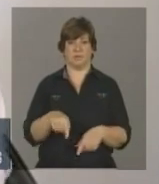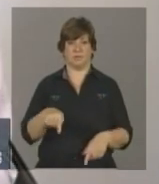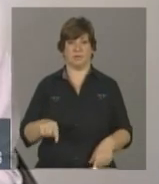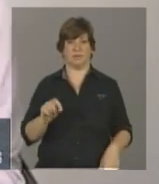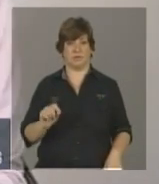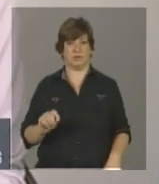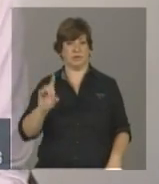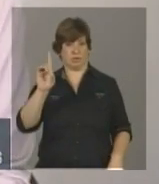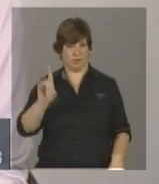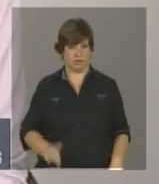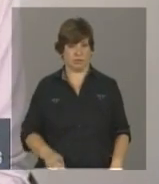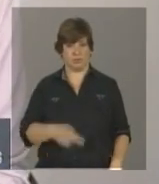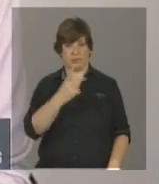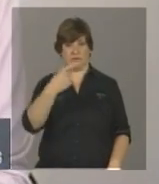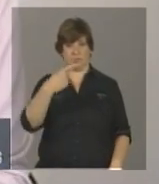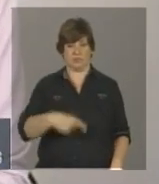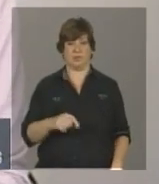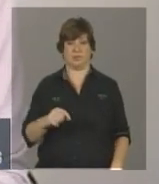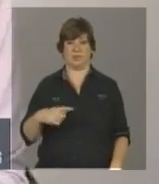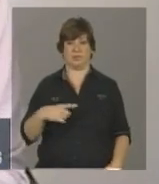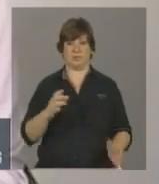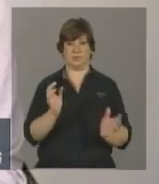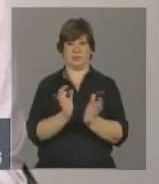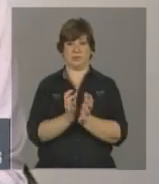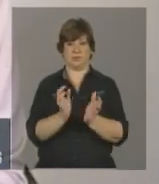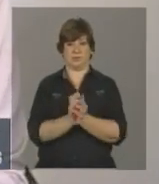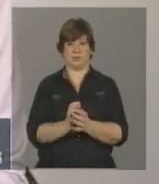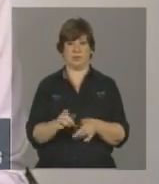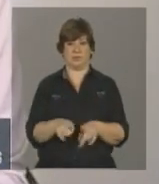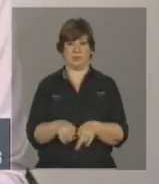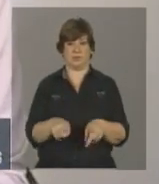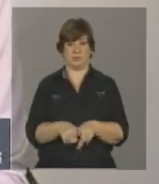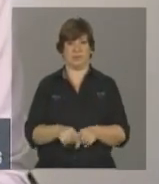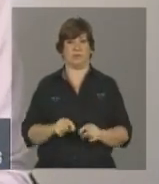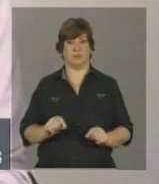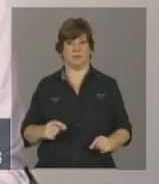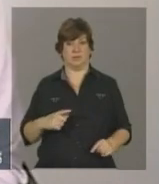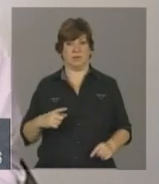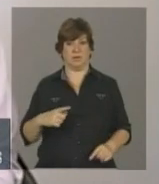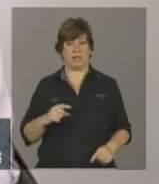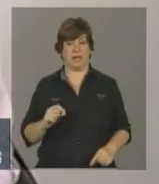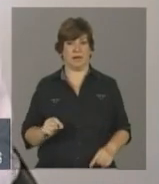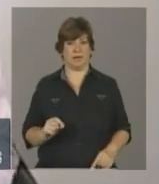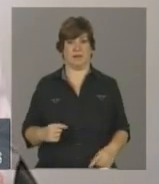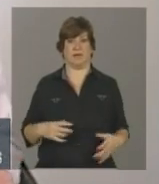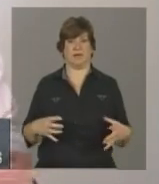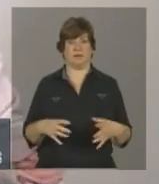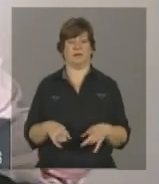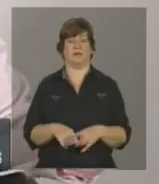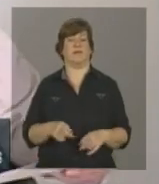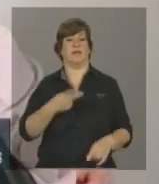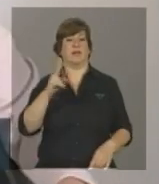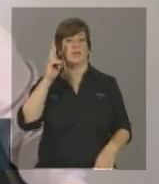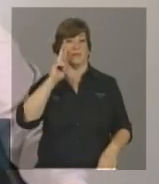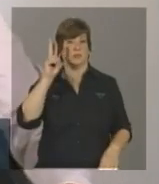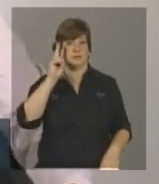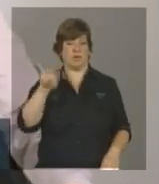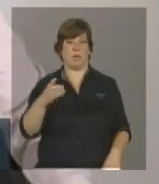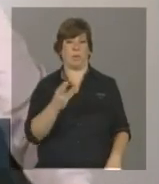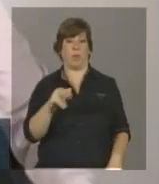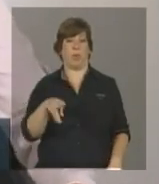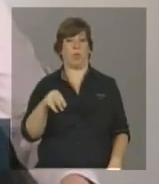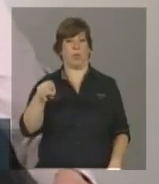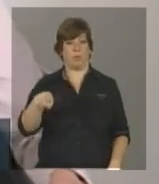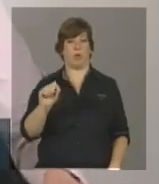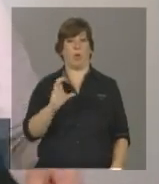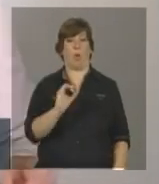um canal de trabalho direto com as políticas de promoção e defesa. Então, também quero destacar a presença do nosso querido Bruno Renato aqui